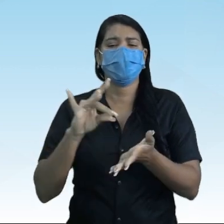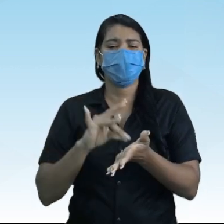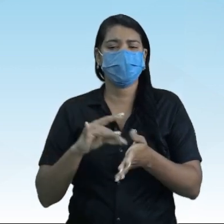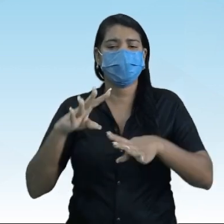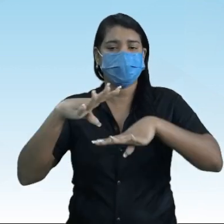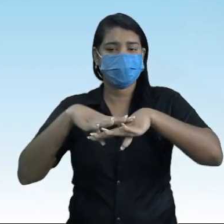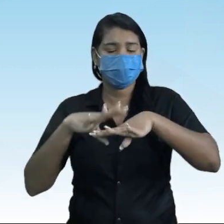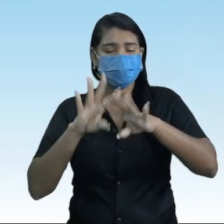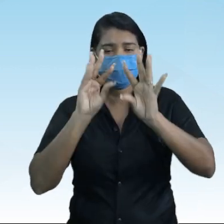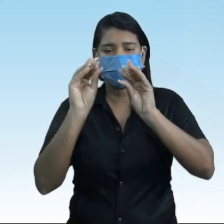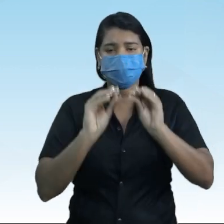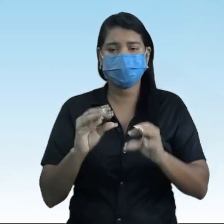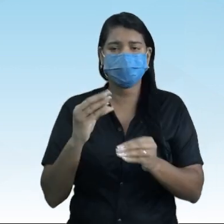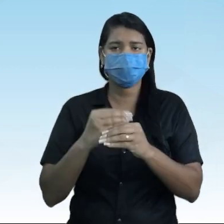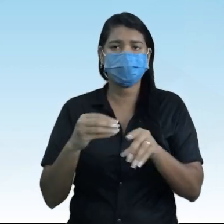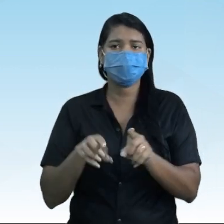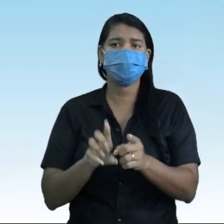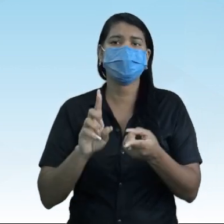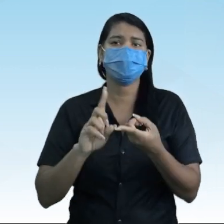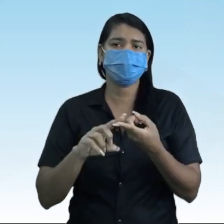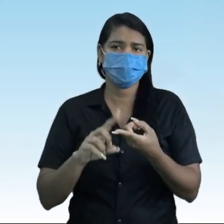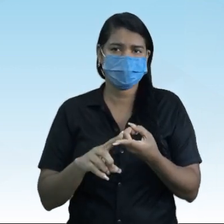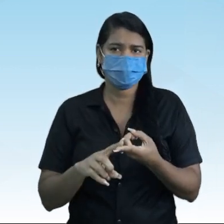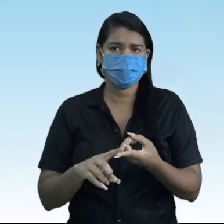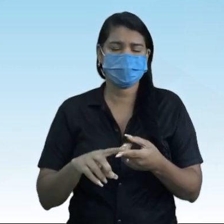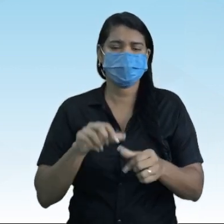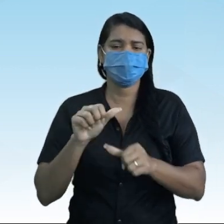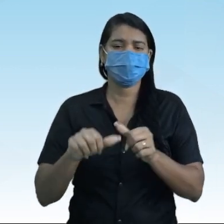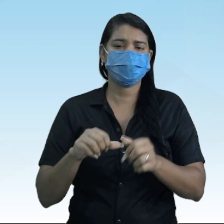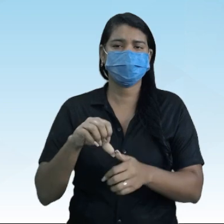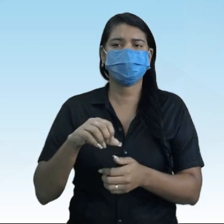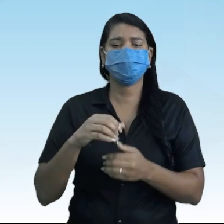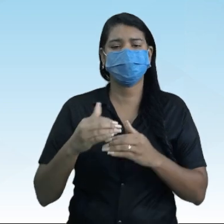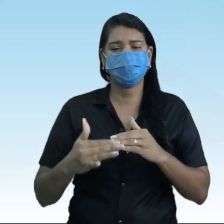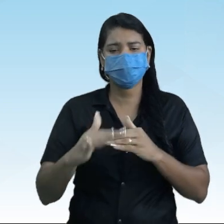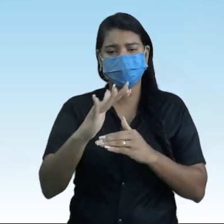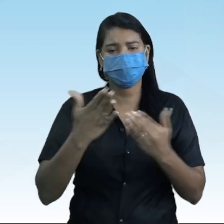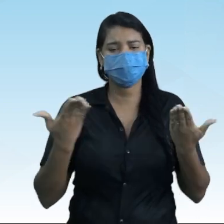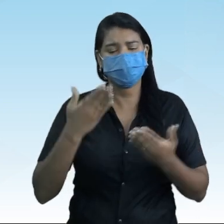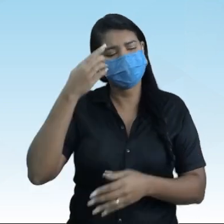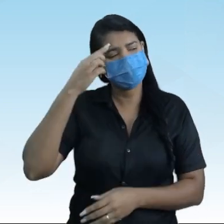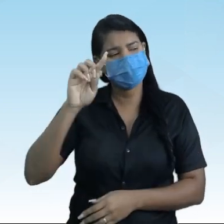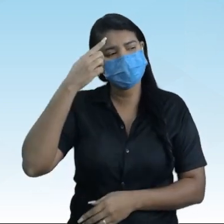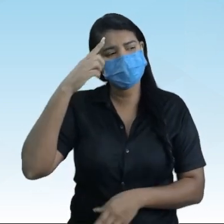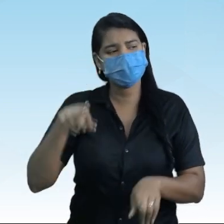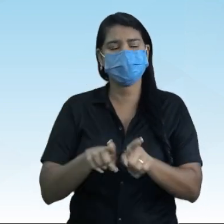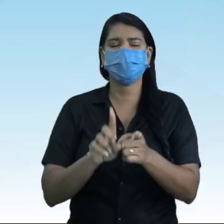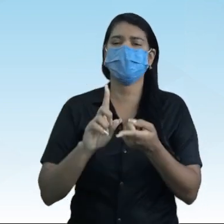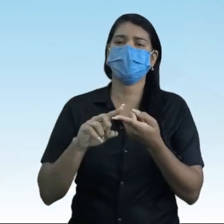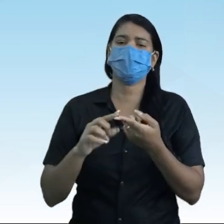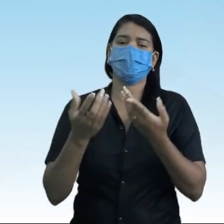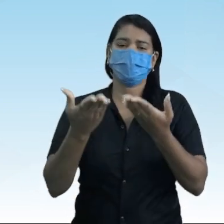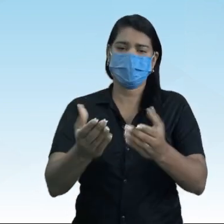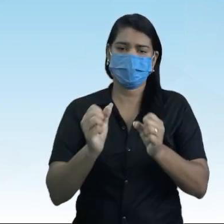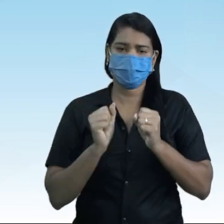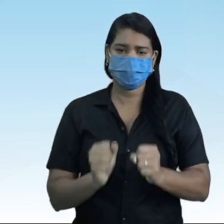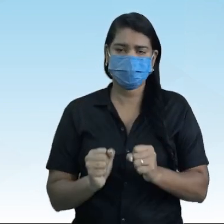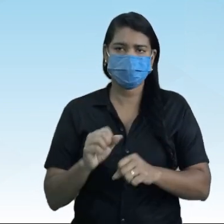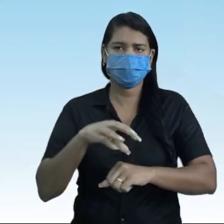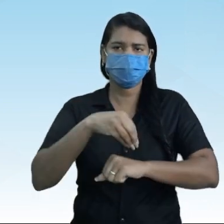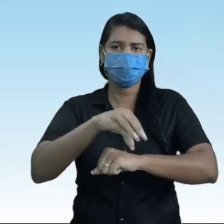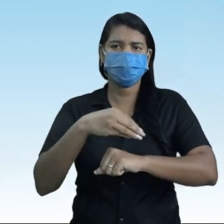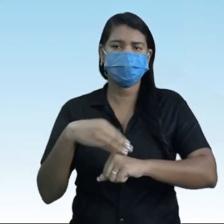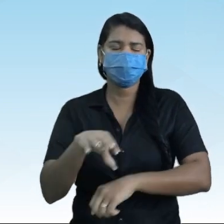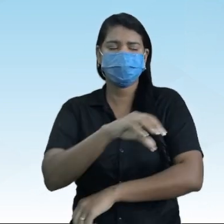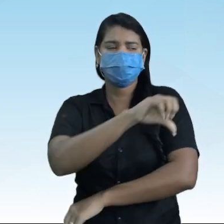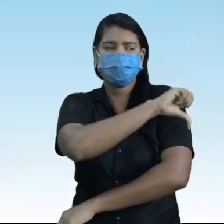muito aplicado, que a gente chama de modelização. Está bem no cotidiano, no dia a dia, tá? E aí você pode contribuir lá para